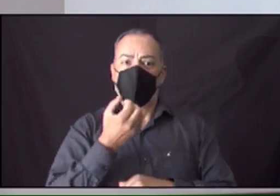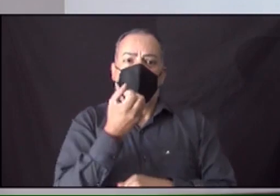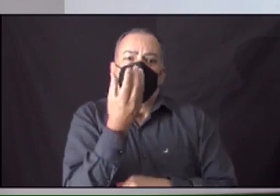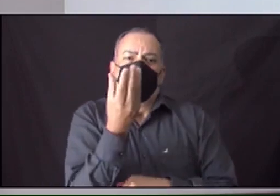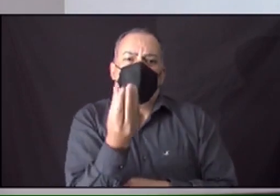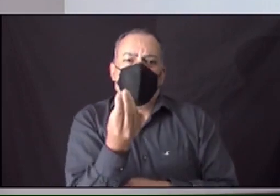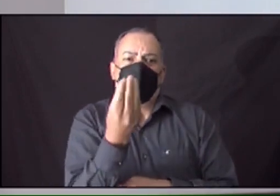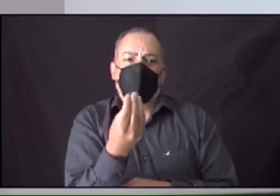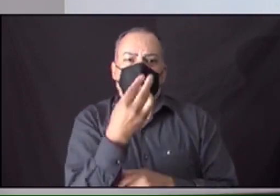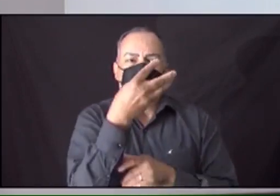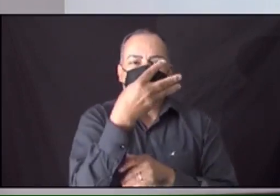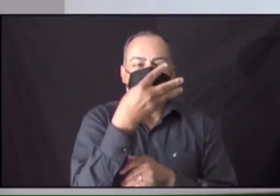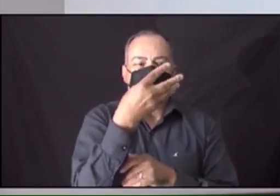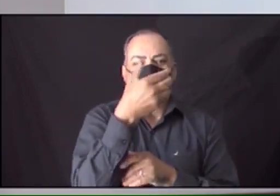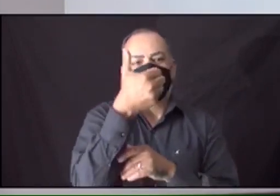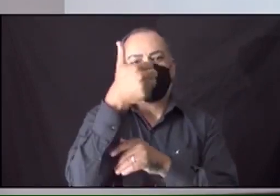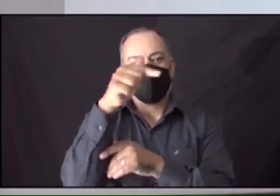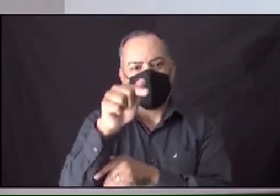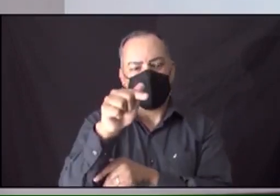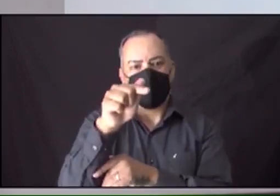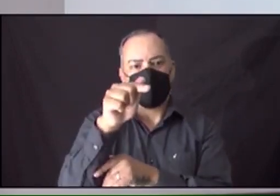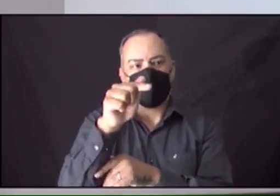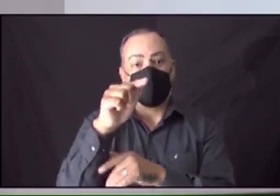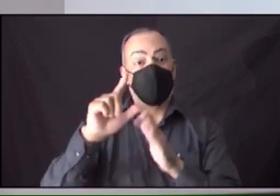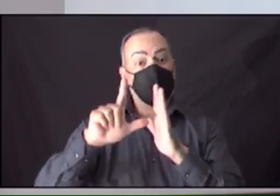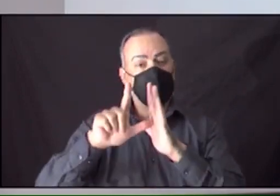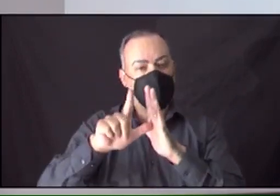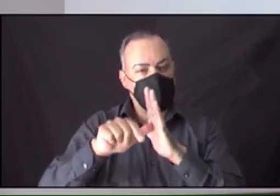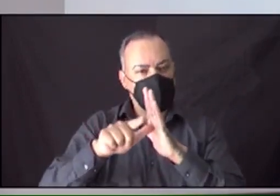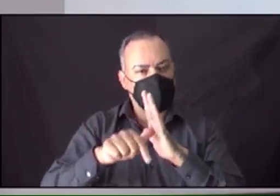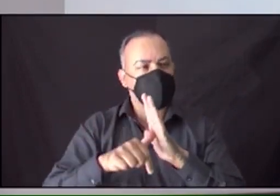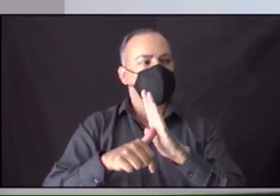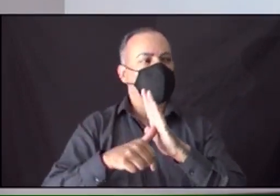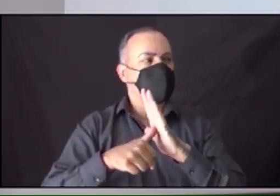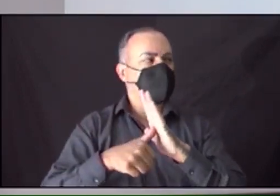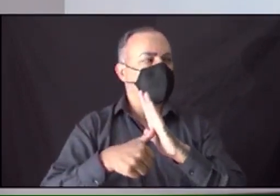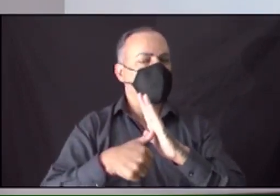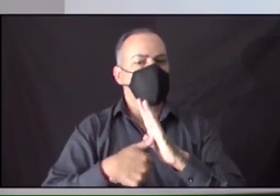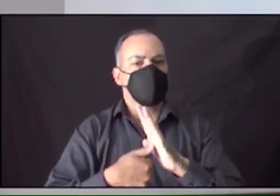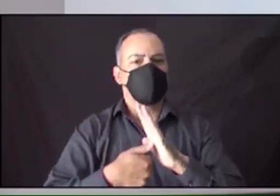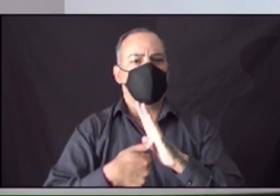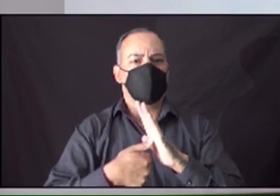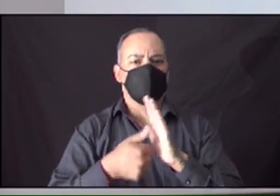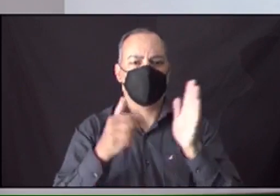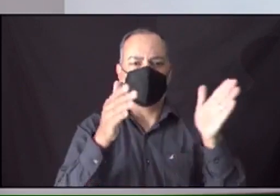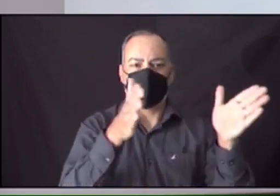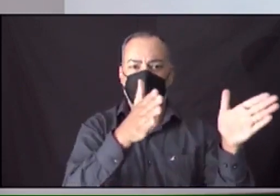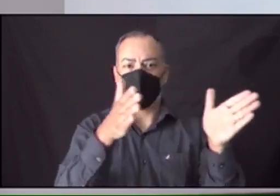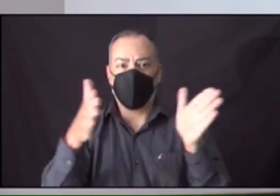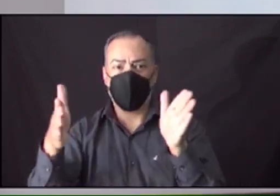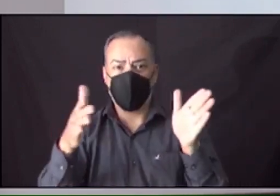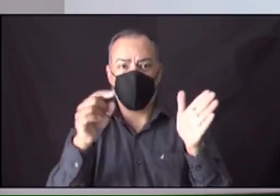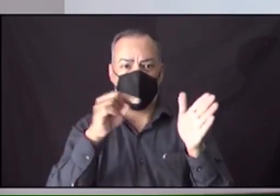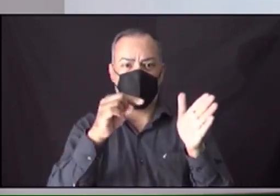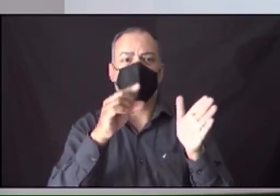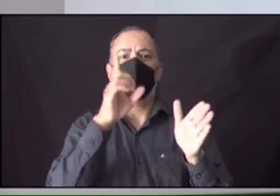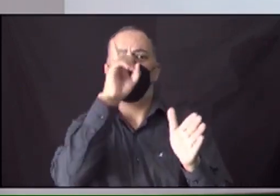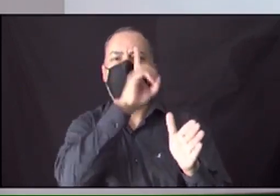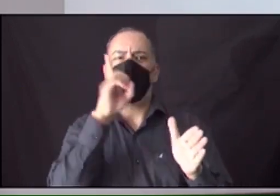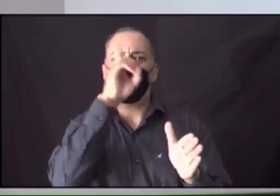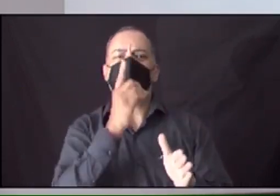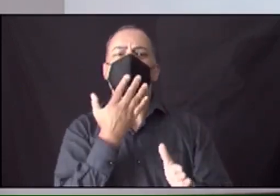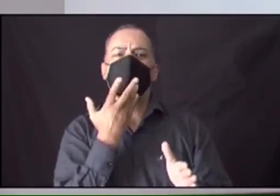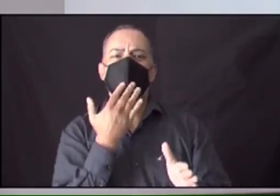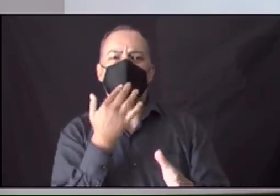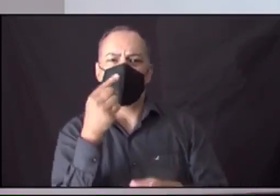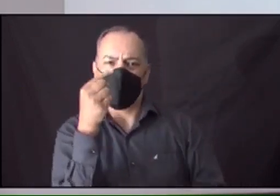de 317. Aí entramos num período, então aqui em amarelo, só para justificar